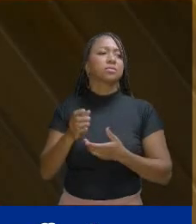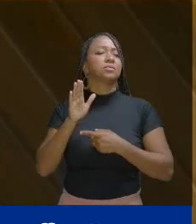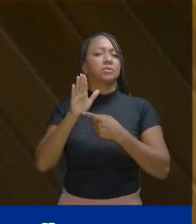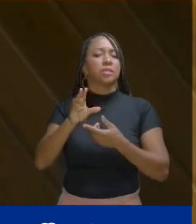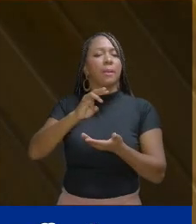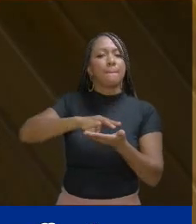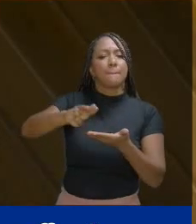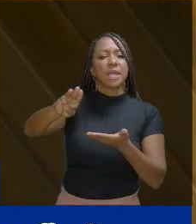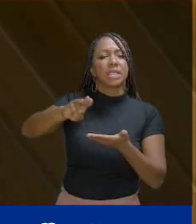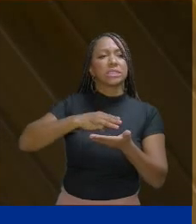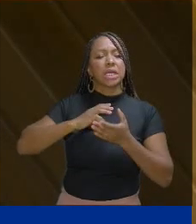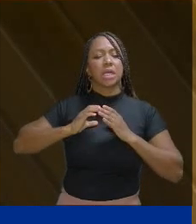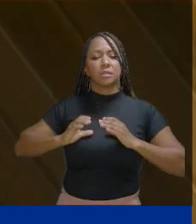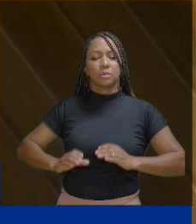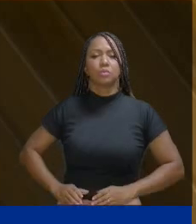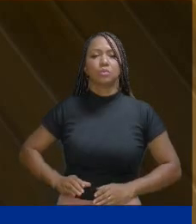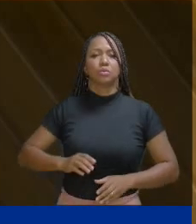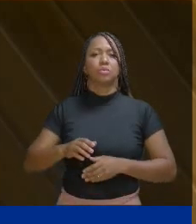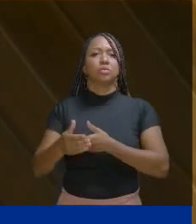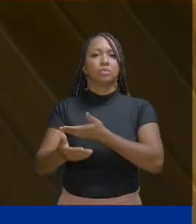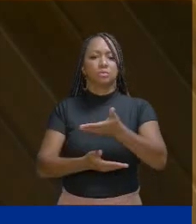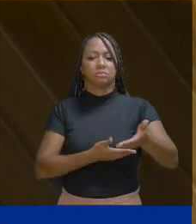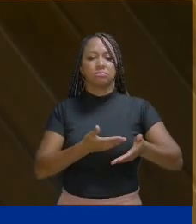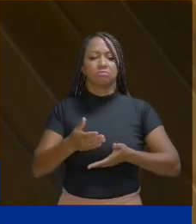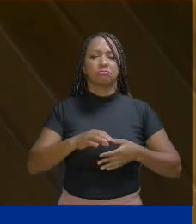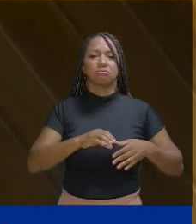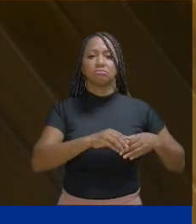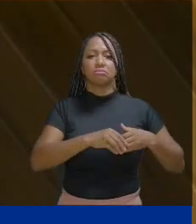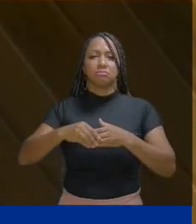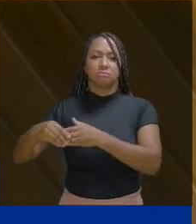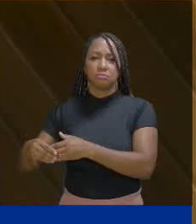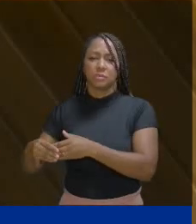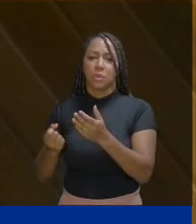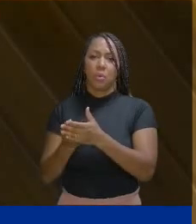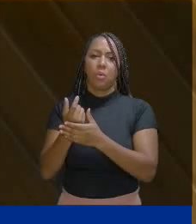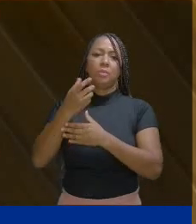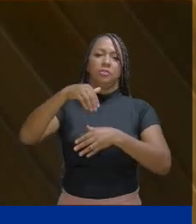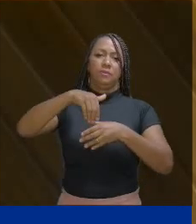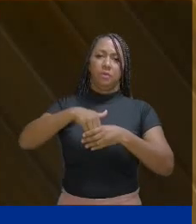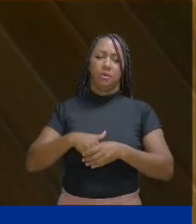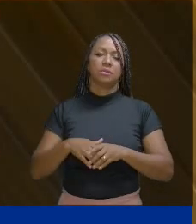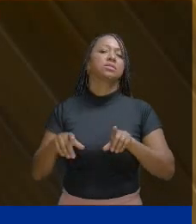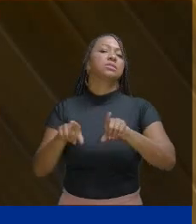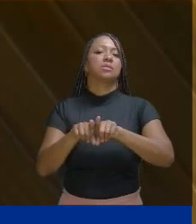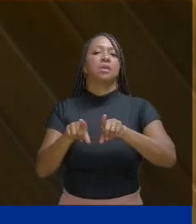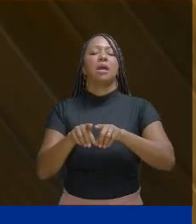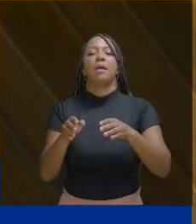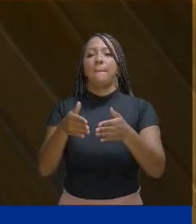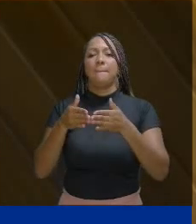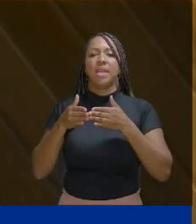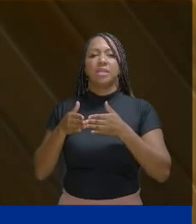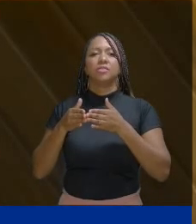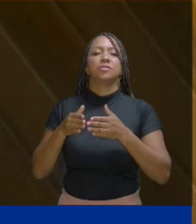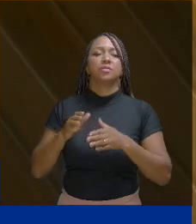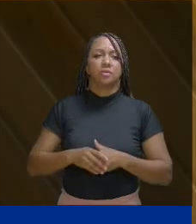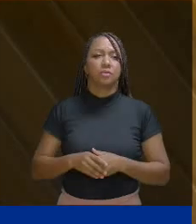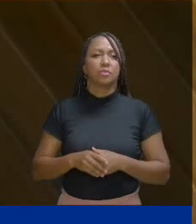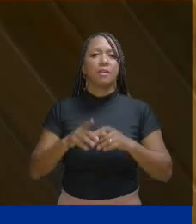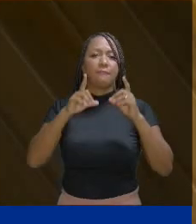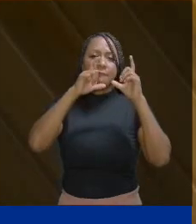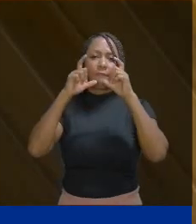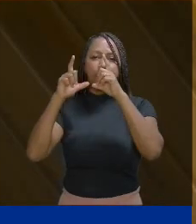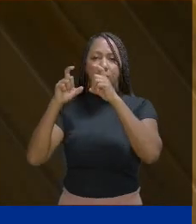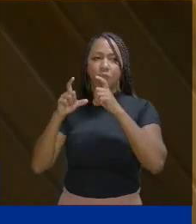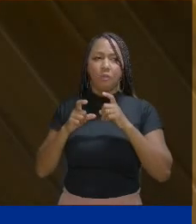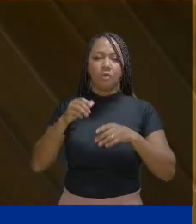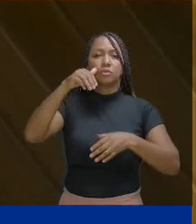indicavam a coordenação do transporte de eleitores e a possível compra de votos, incluindo um pedido de envio de fotos de